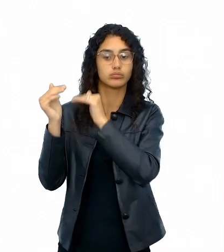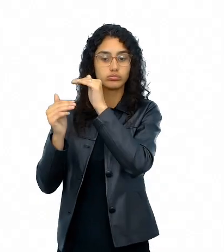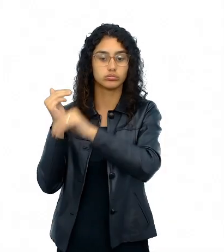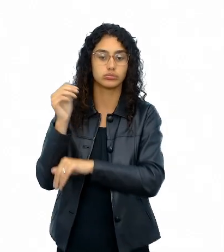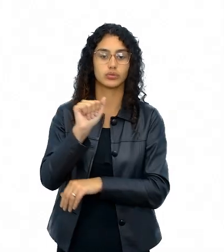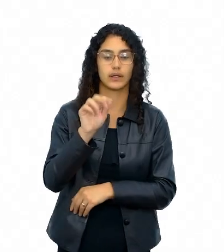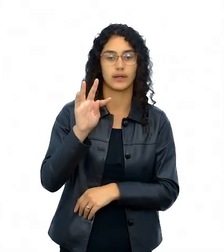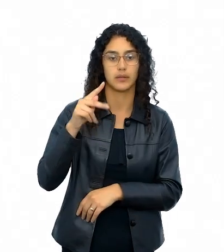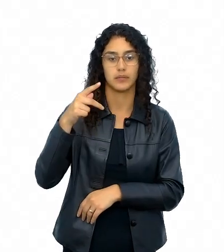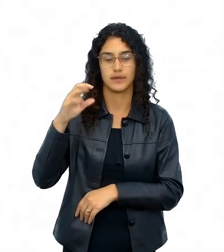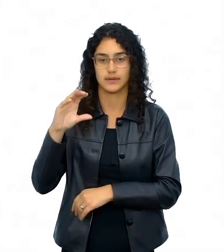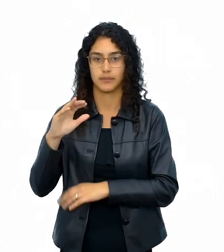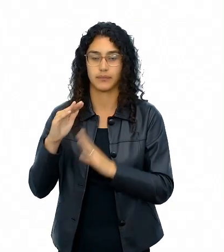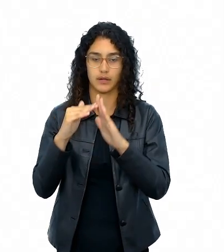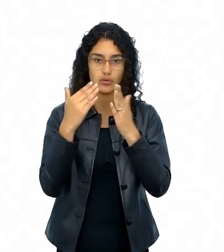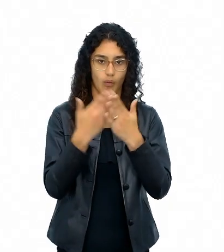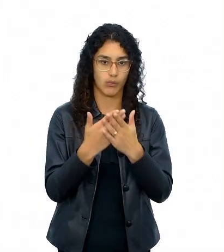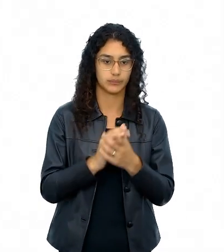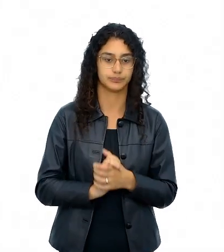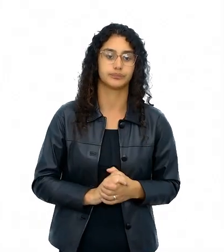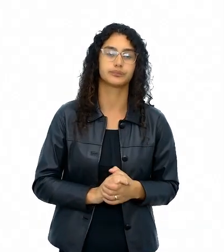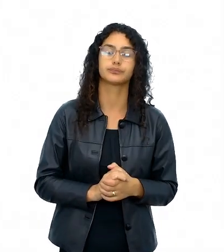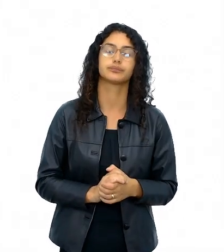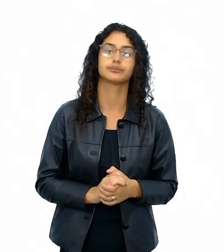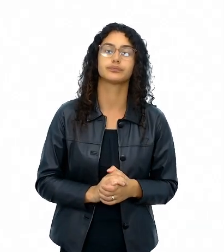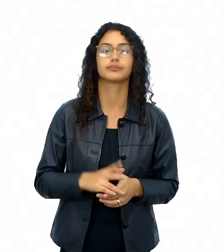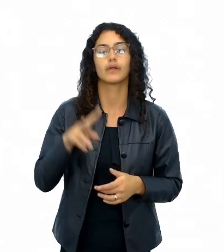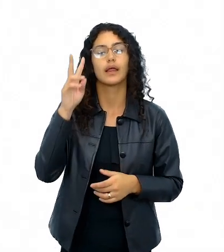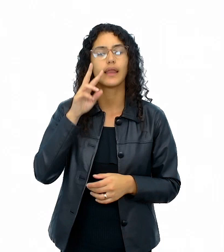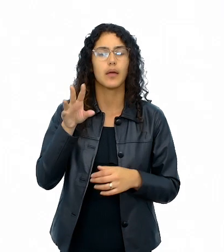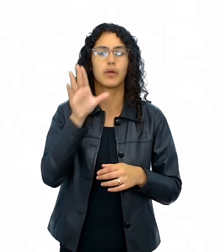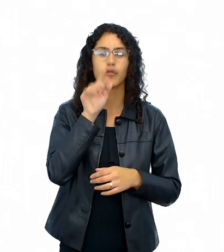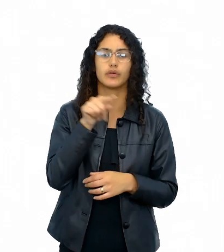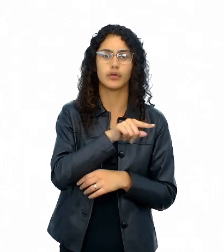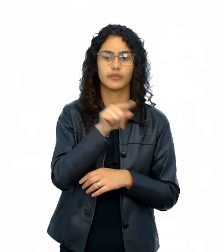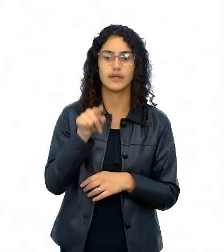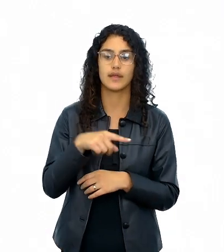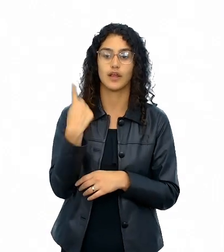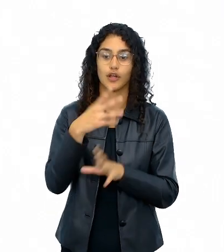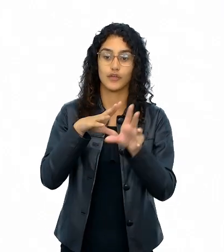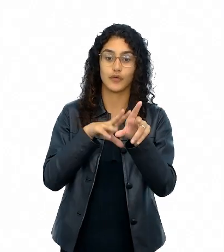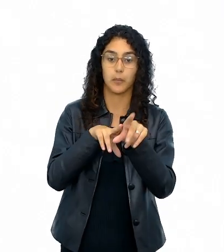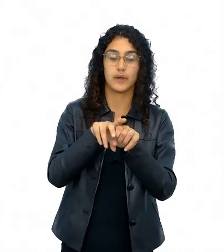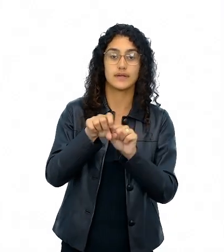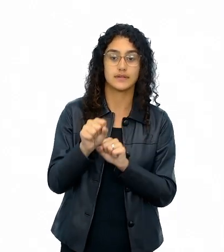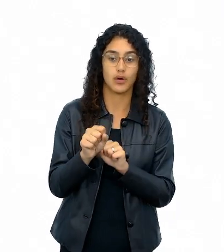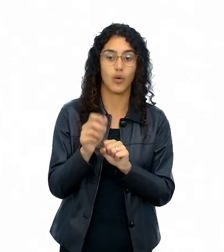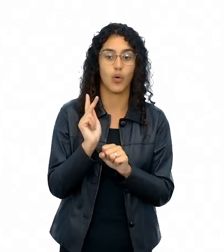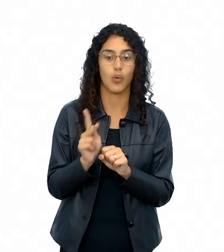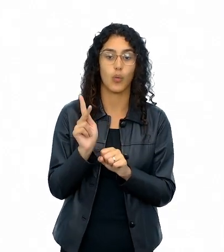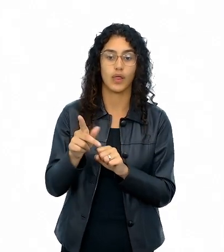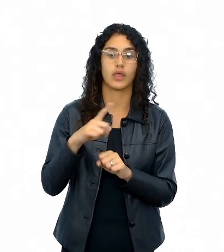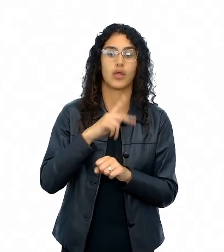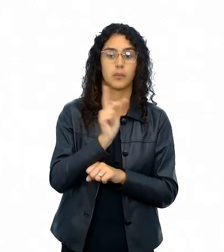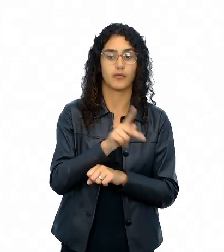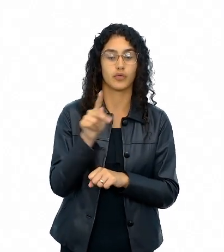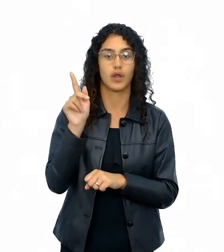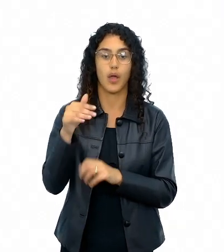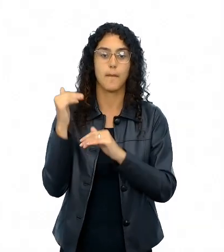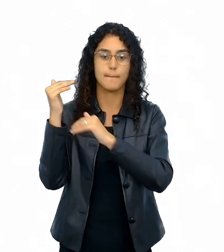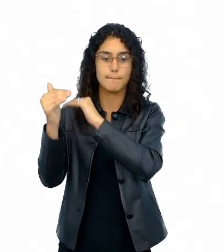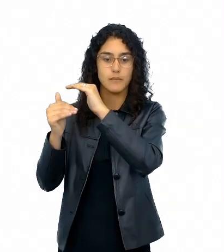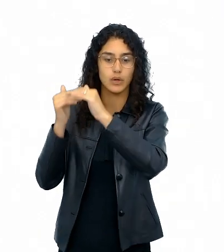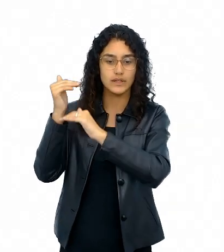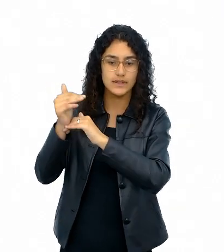desdobramento dos ATPCs nas escolas. Lembrem que eu comentei, né, que a nossa formação continuada de professores, é um